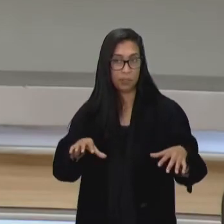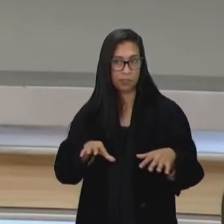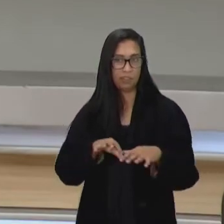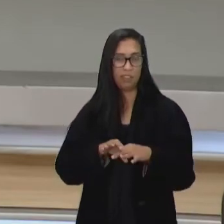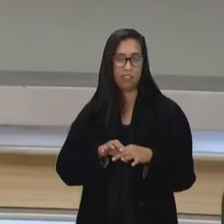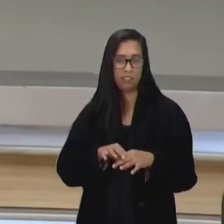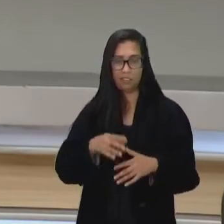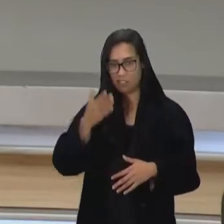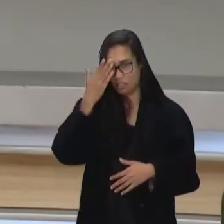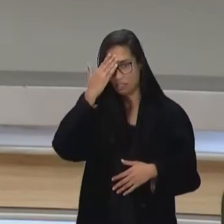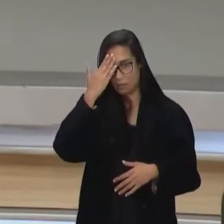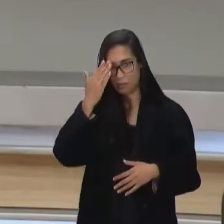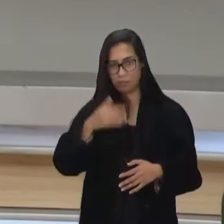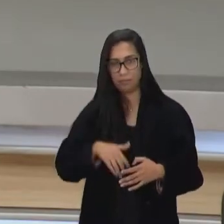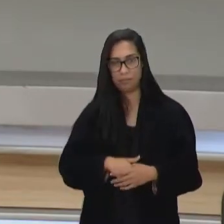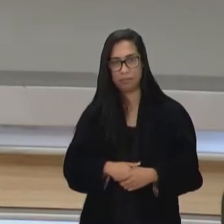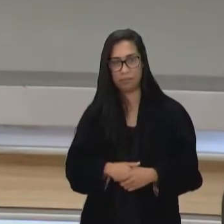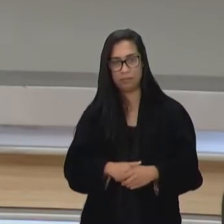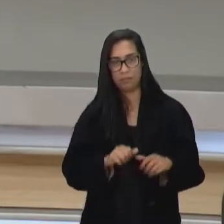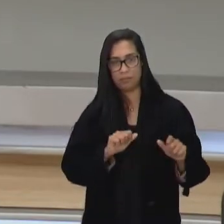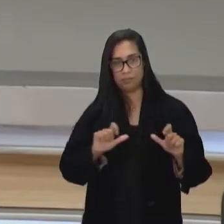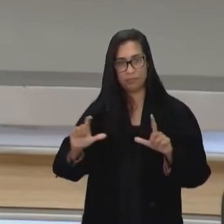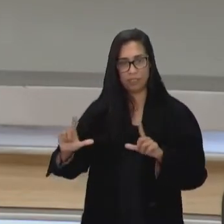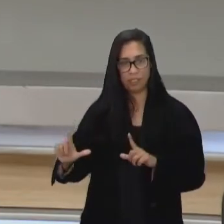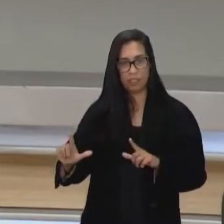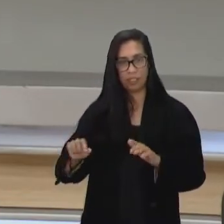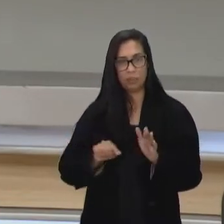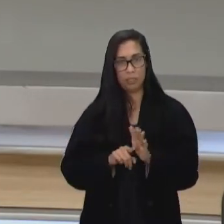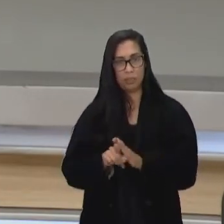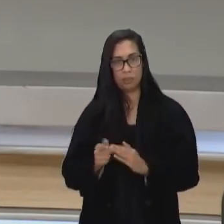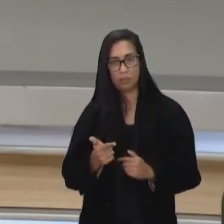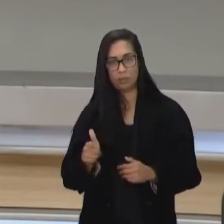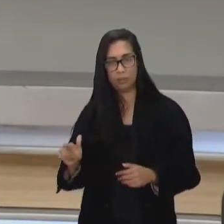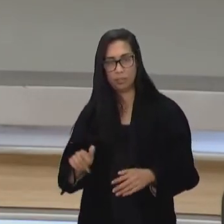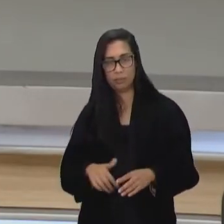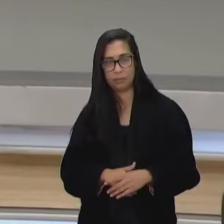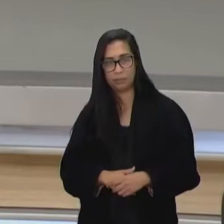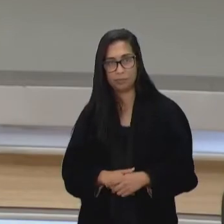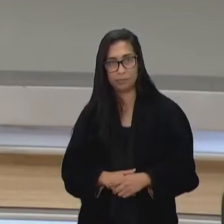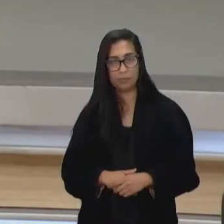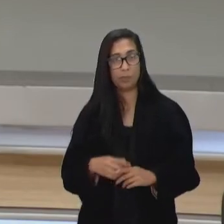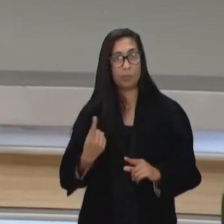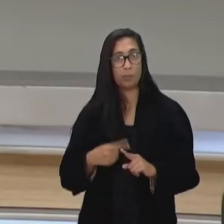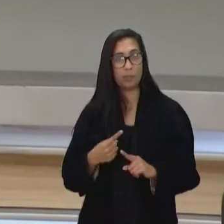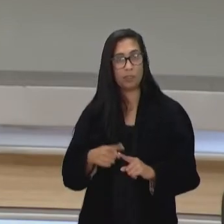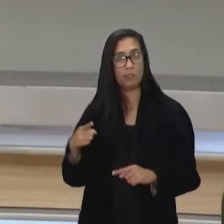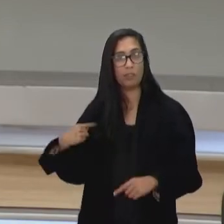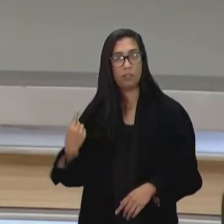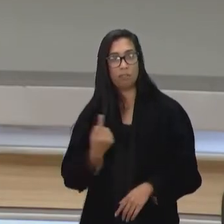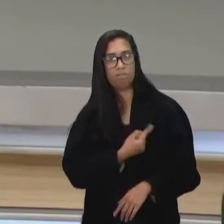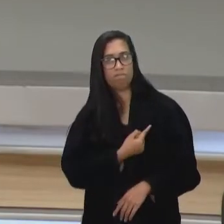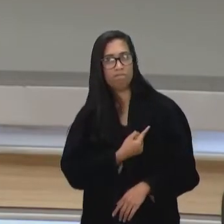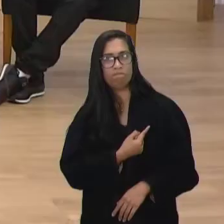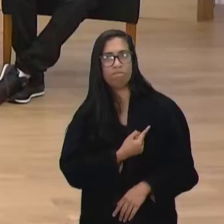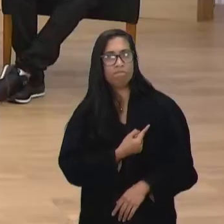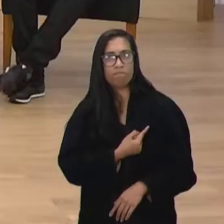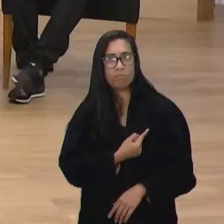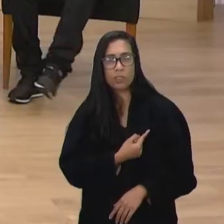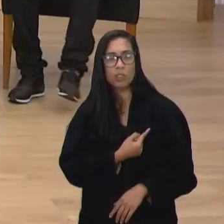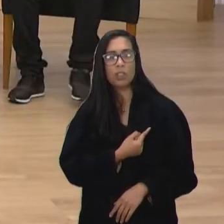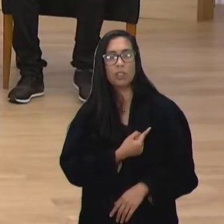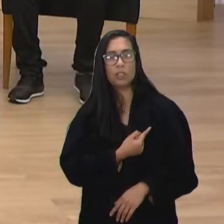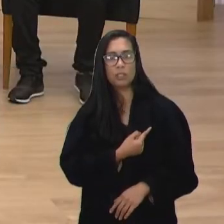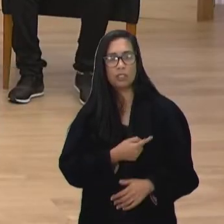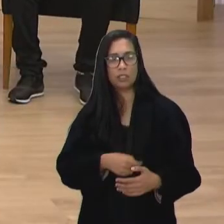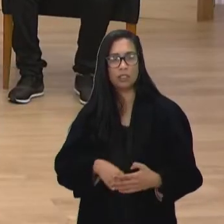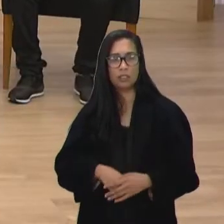Agora, na tela com vocês, a próxima pergunta. Porque a gente vai falar um pouco sobre a